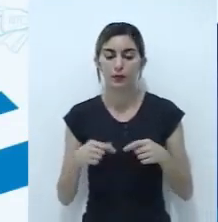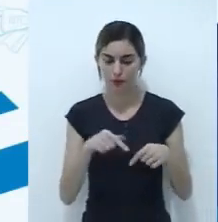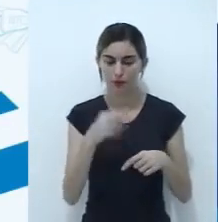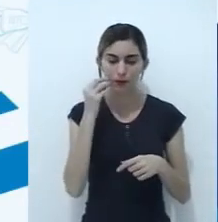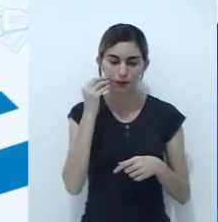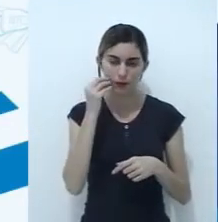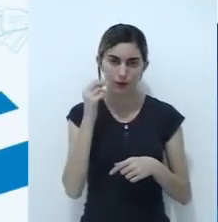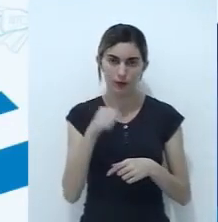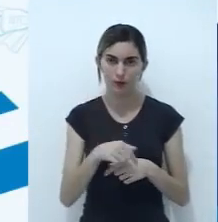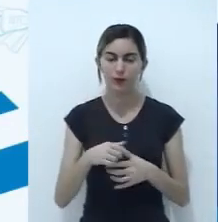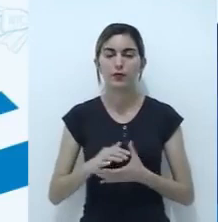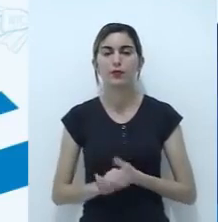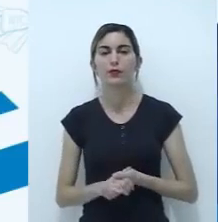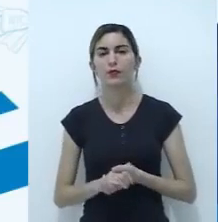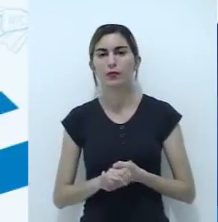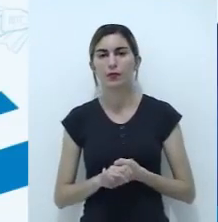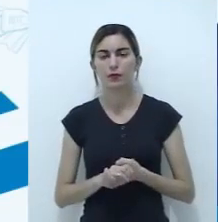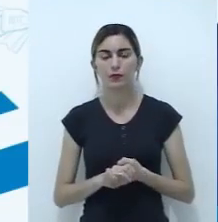Tá aqui, ó.